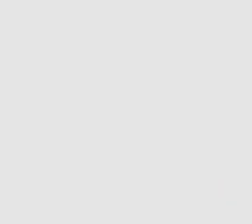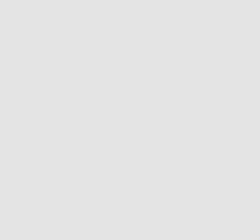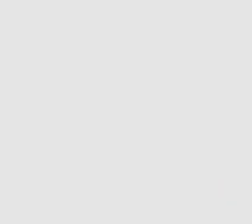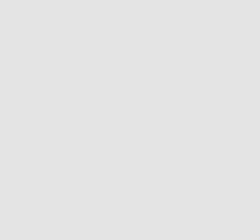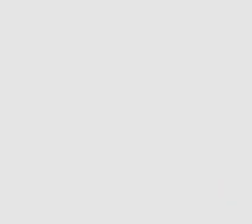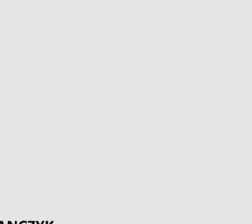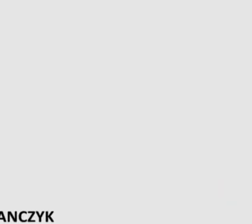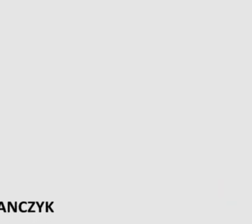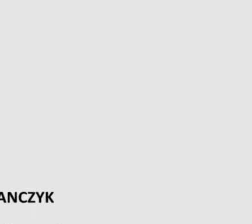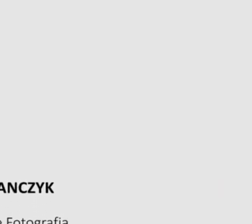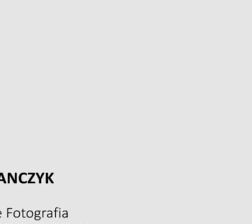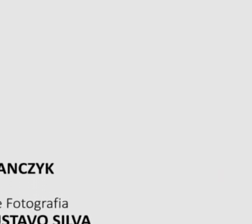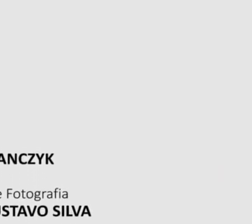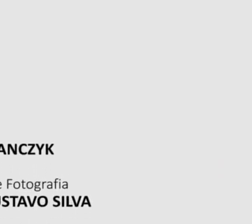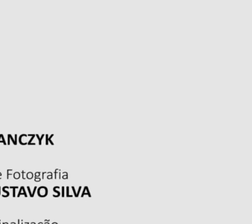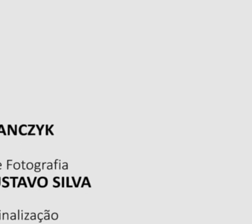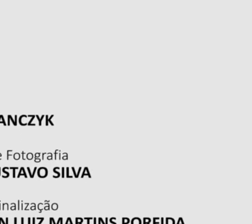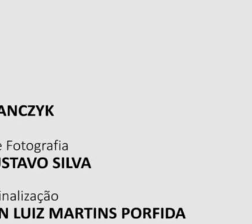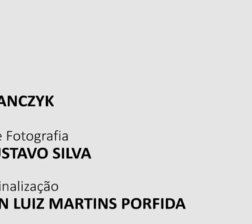Música